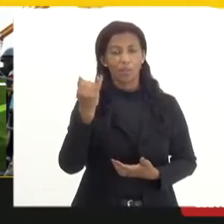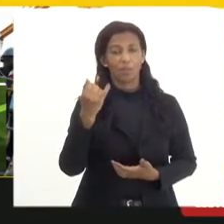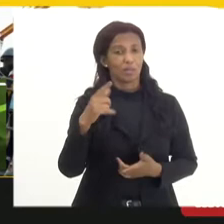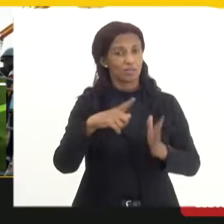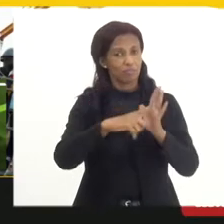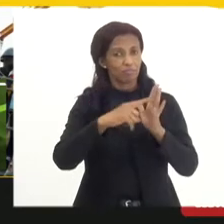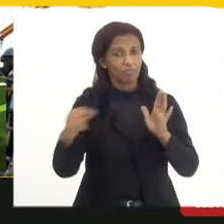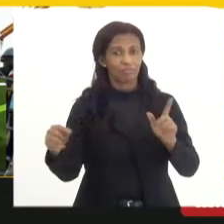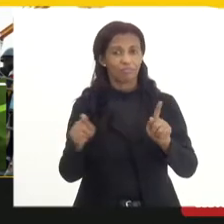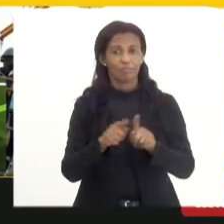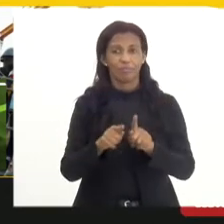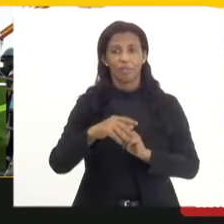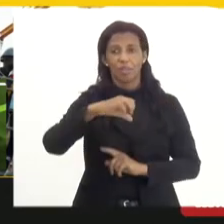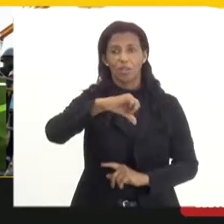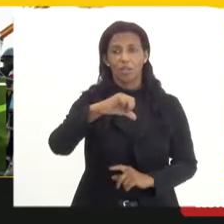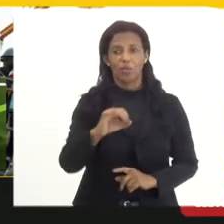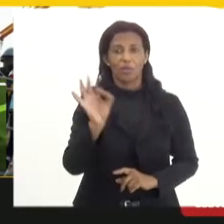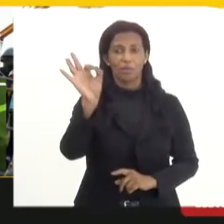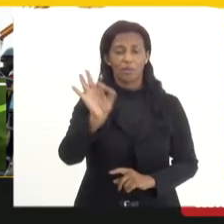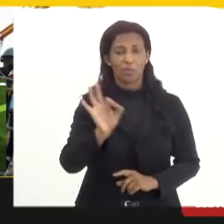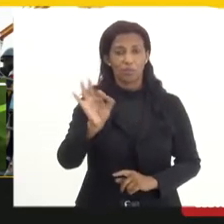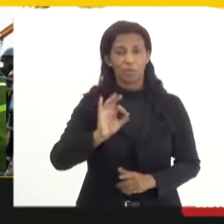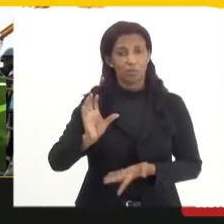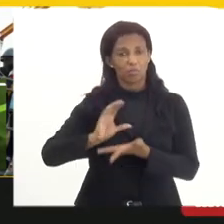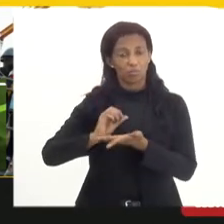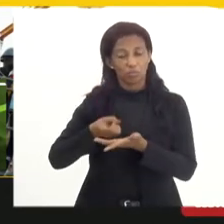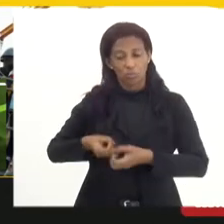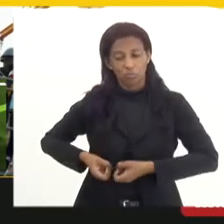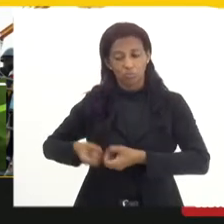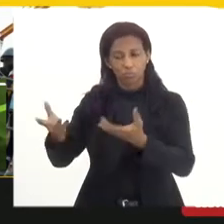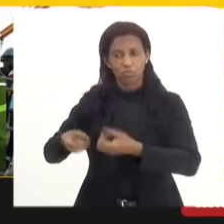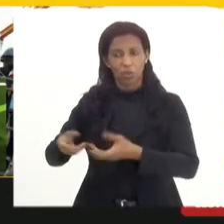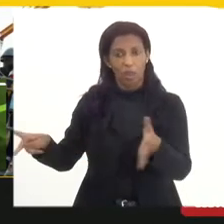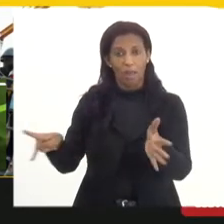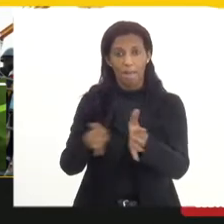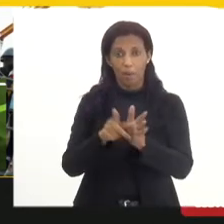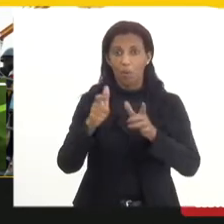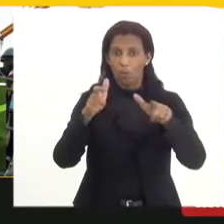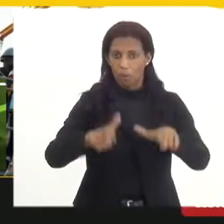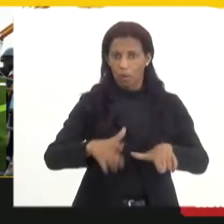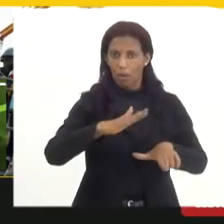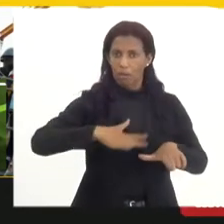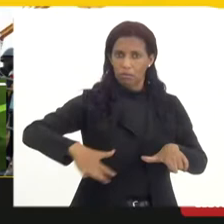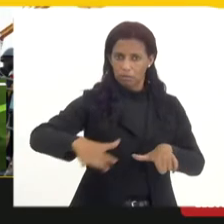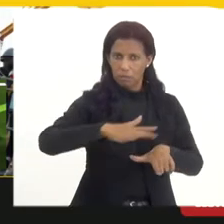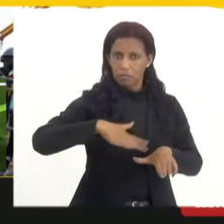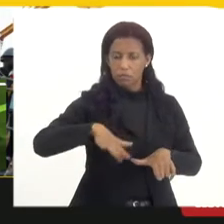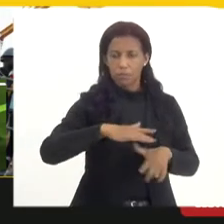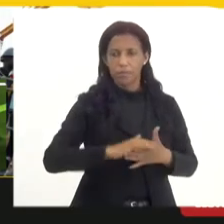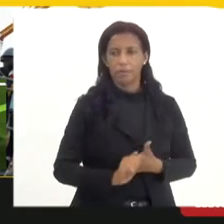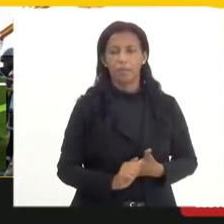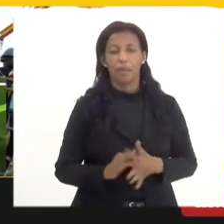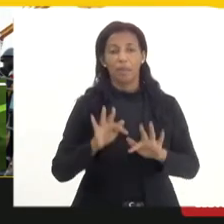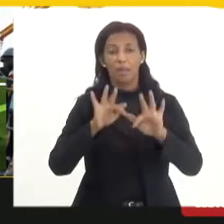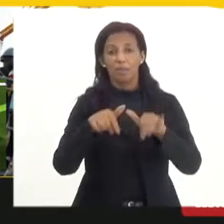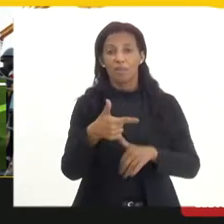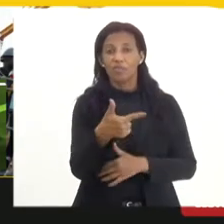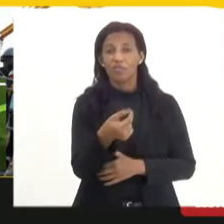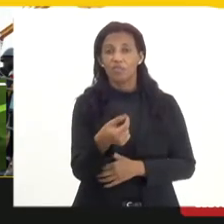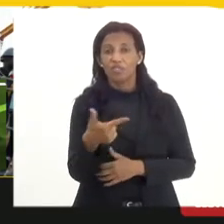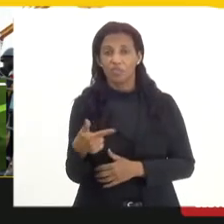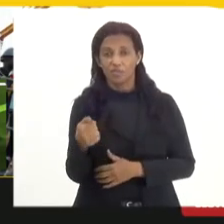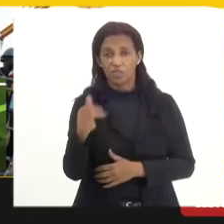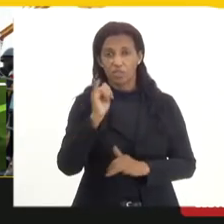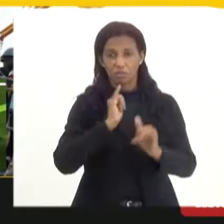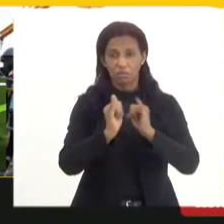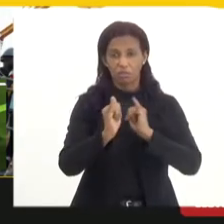atualmente 90% dos nossos gastos anuais são com fornecedores locais. Esses dados são de final de 2020.